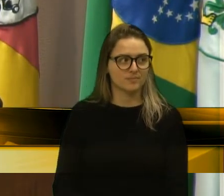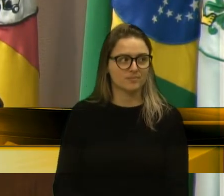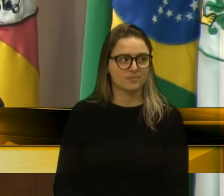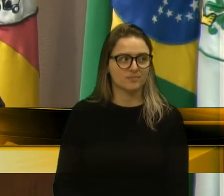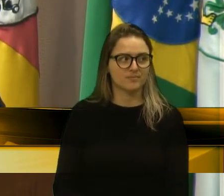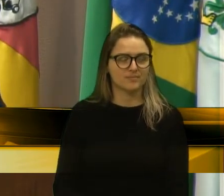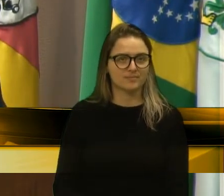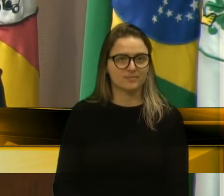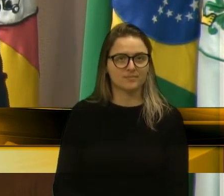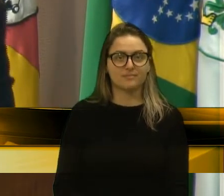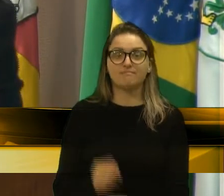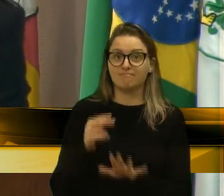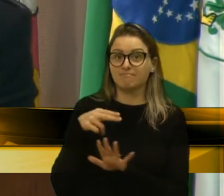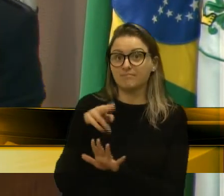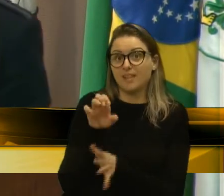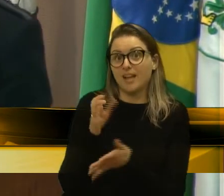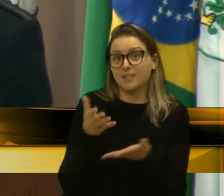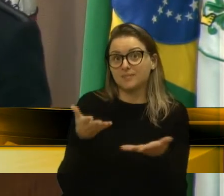Né?